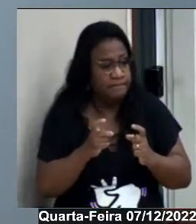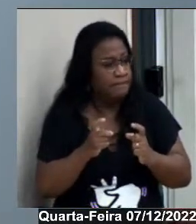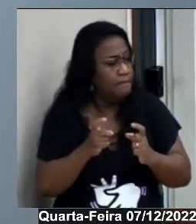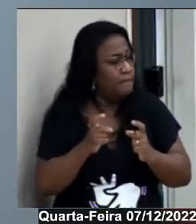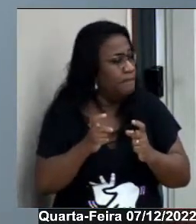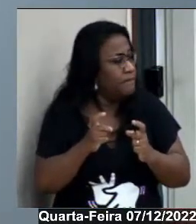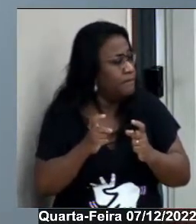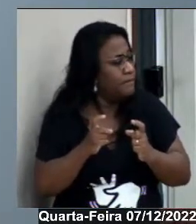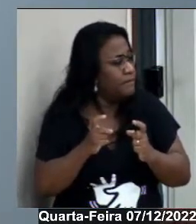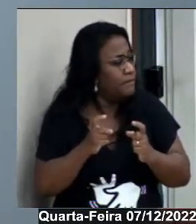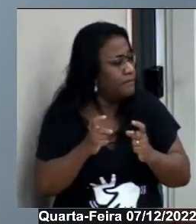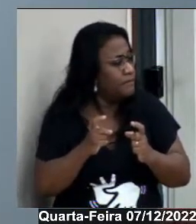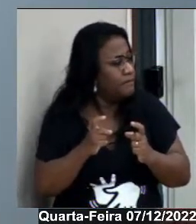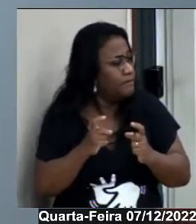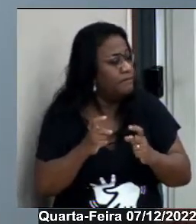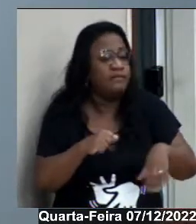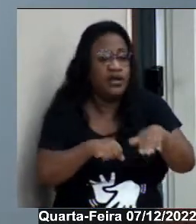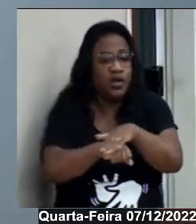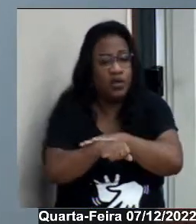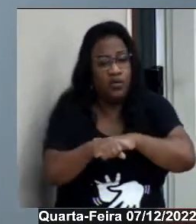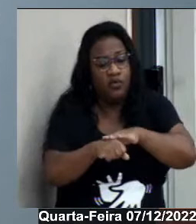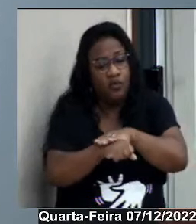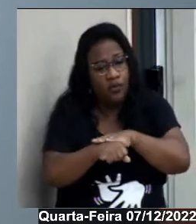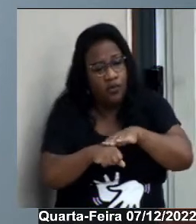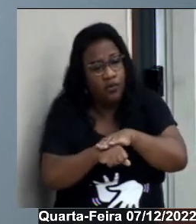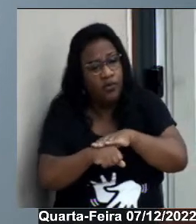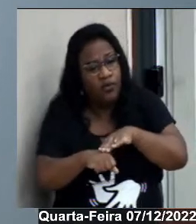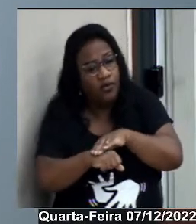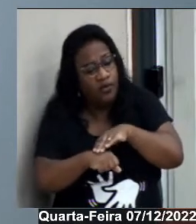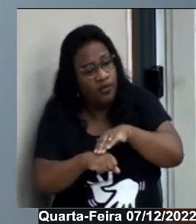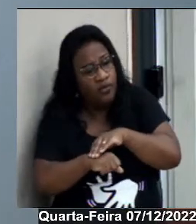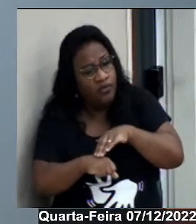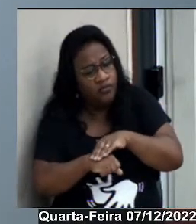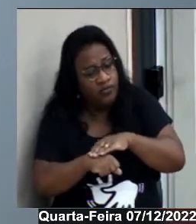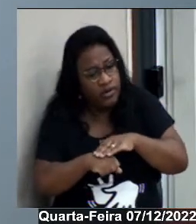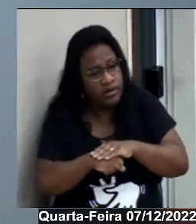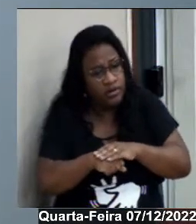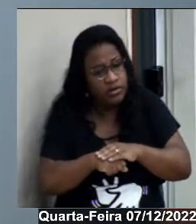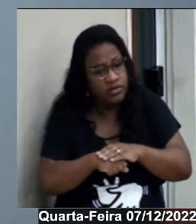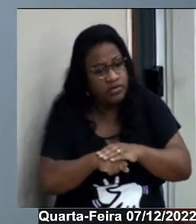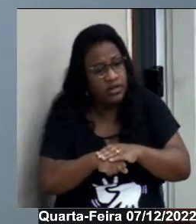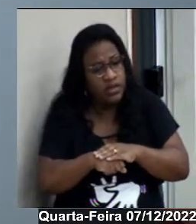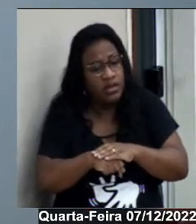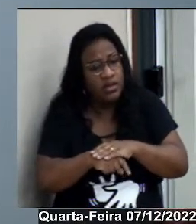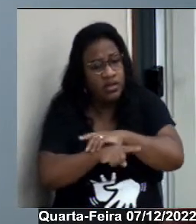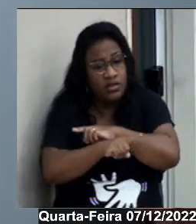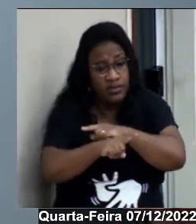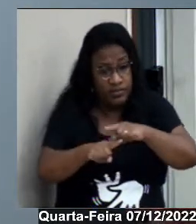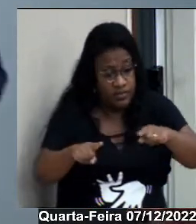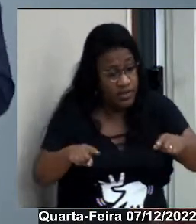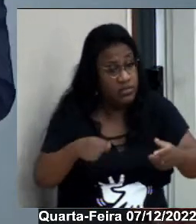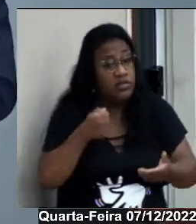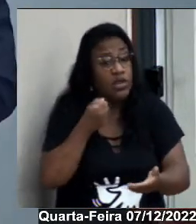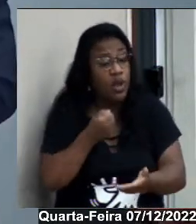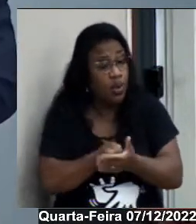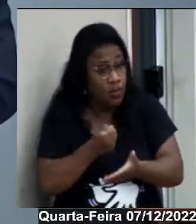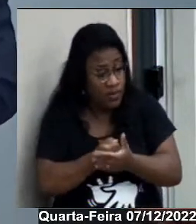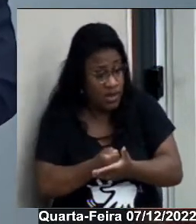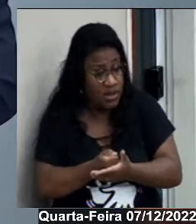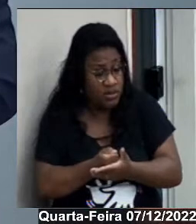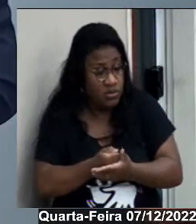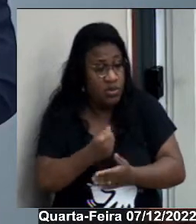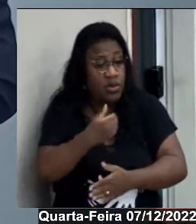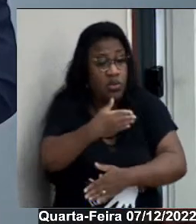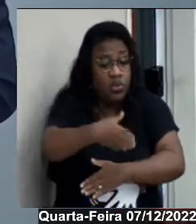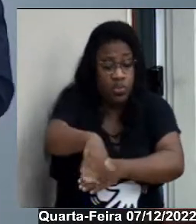teve essa brilhante ideia para conversar aqui com os vereadores, porque eu tenho certeza absoluta que os senhores serão cobrados nas